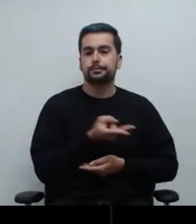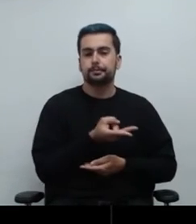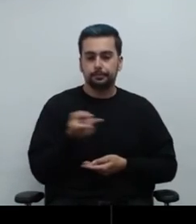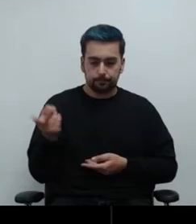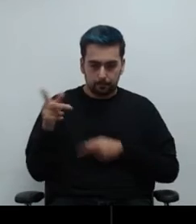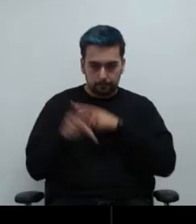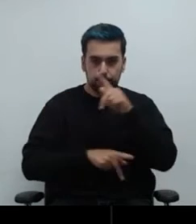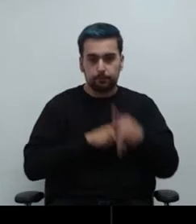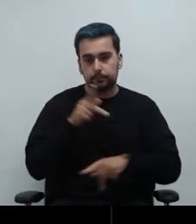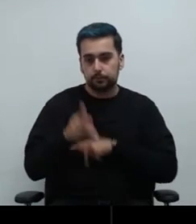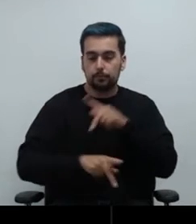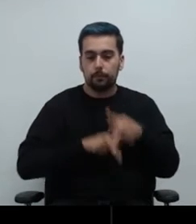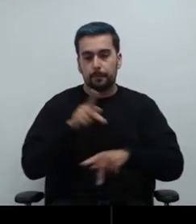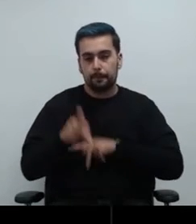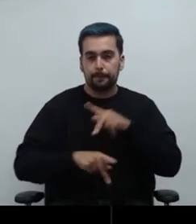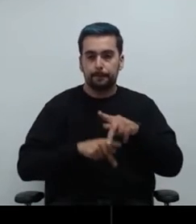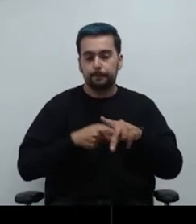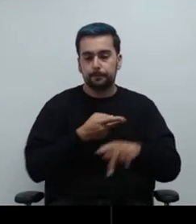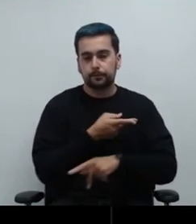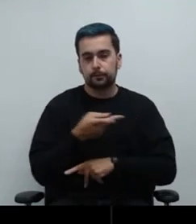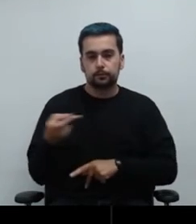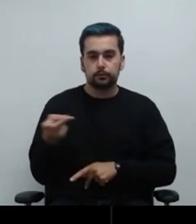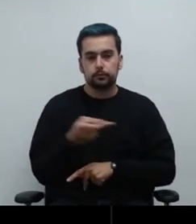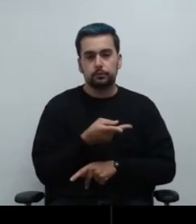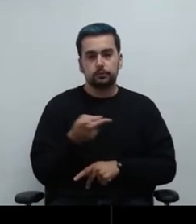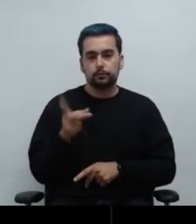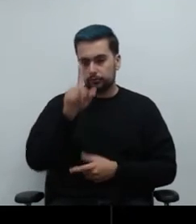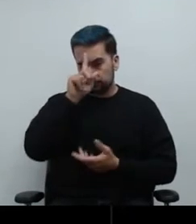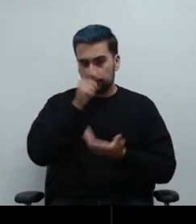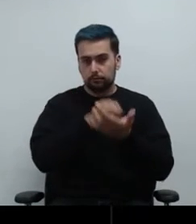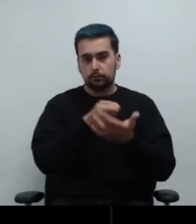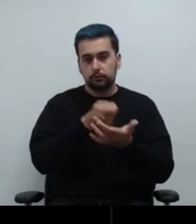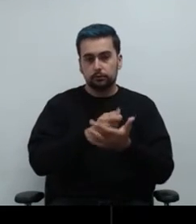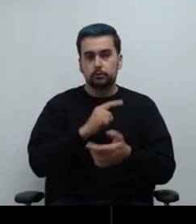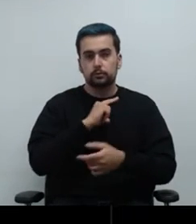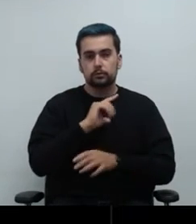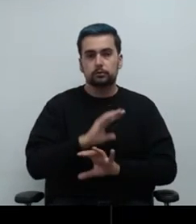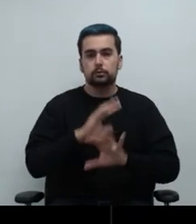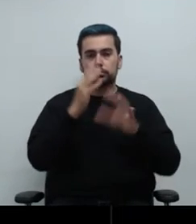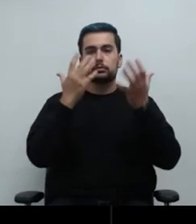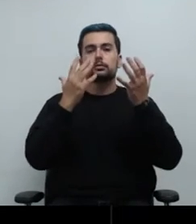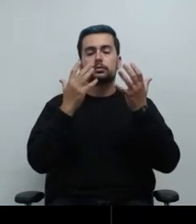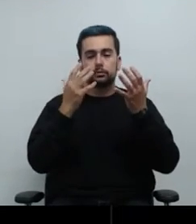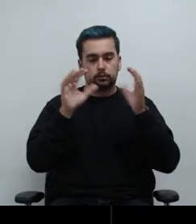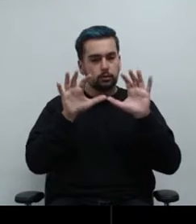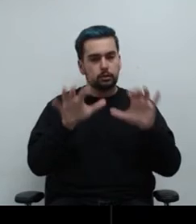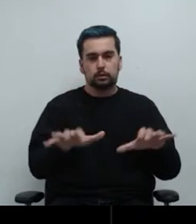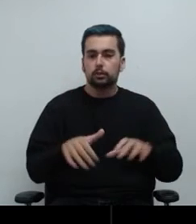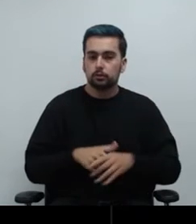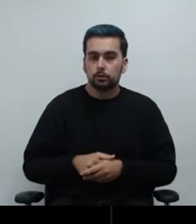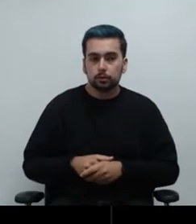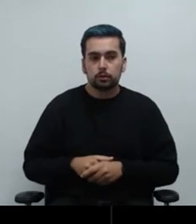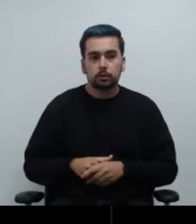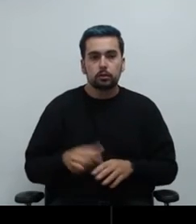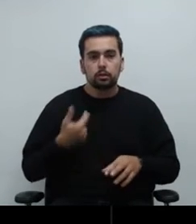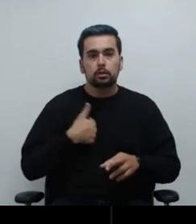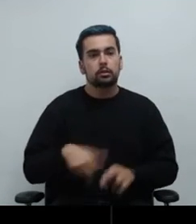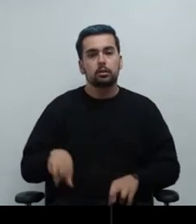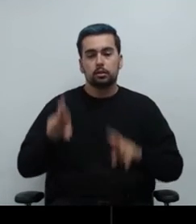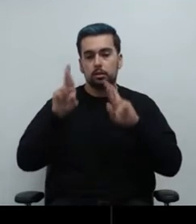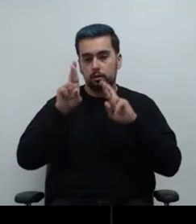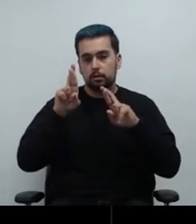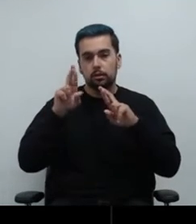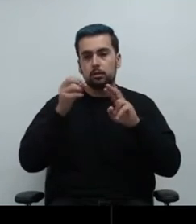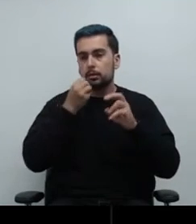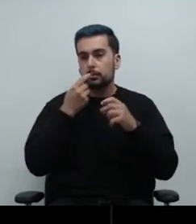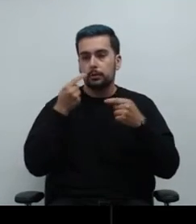as populações e ambas as demandas que esse segmento ocupa. Seria isso, e espero aí uma